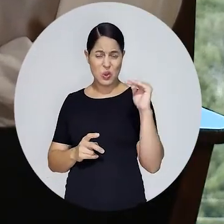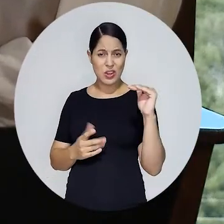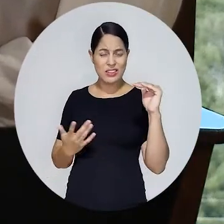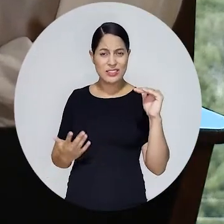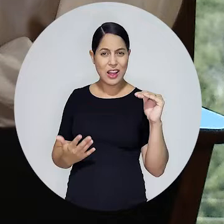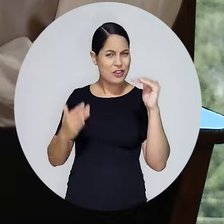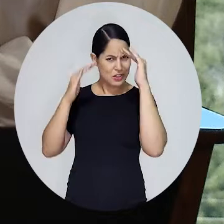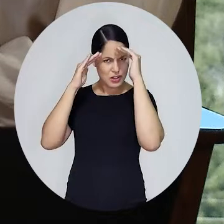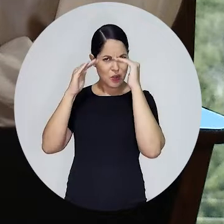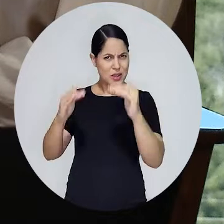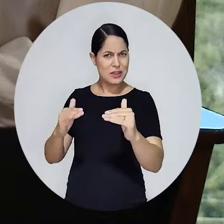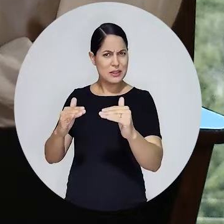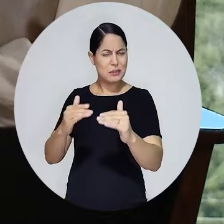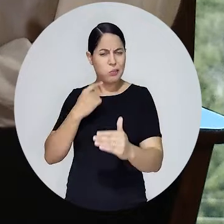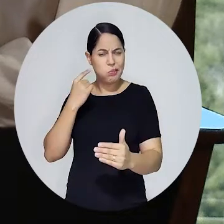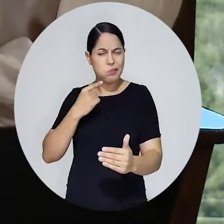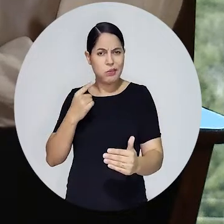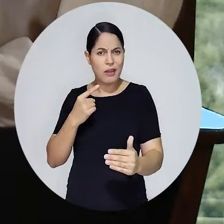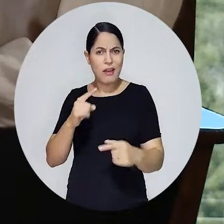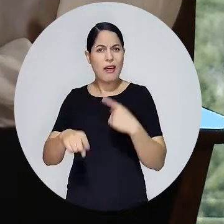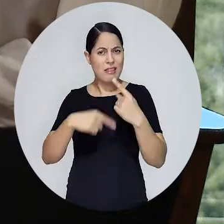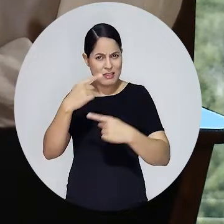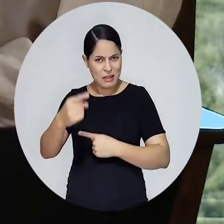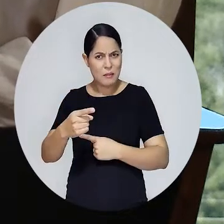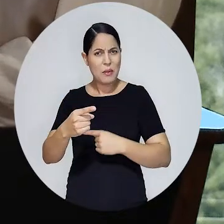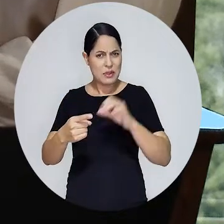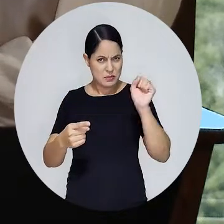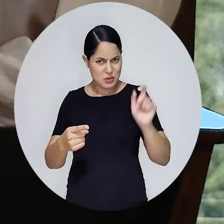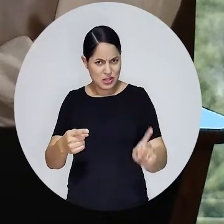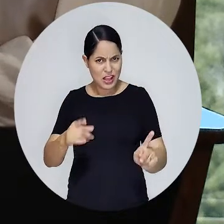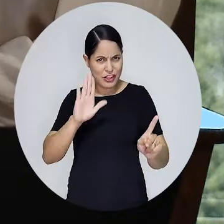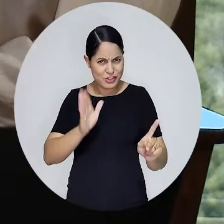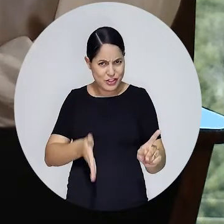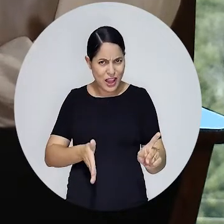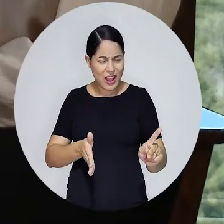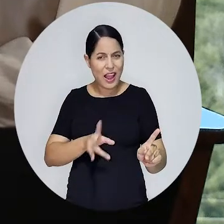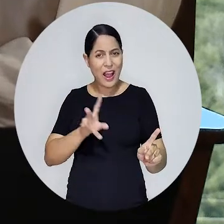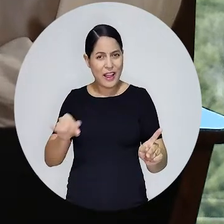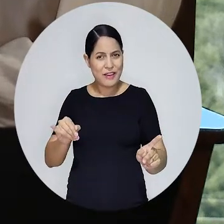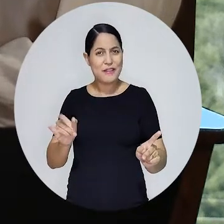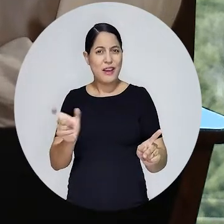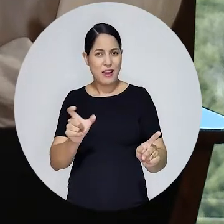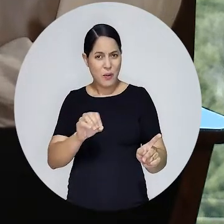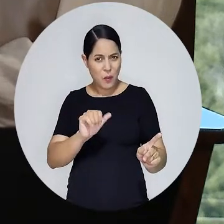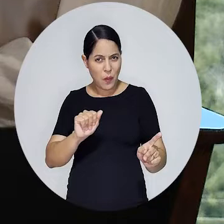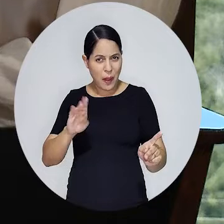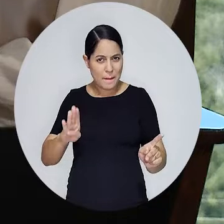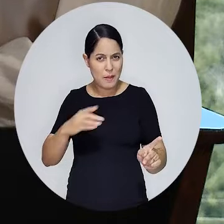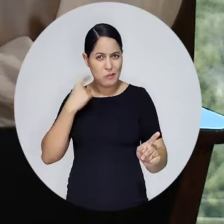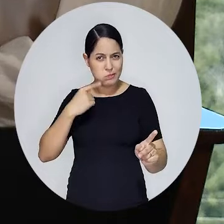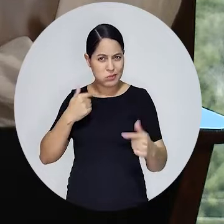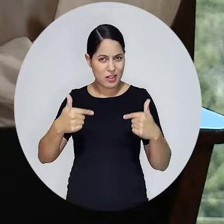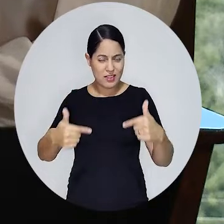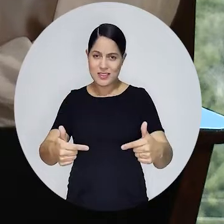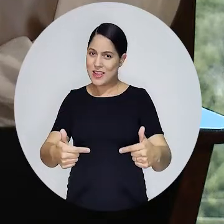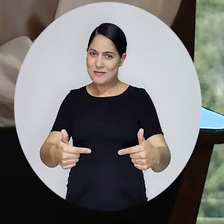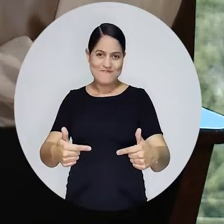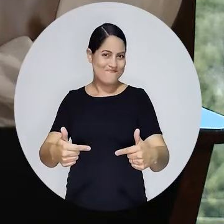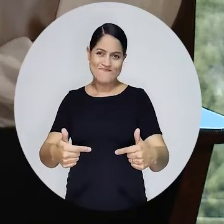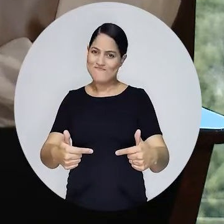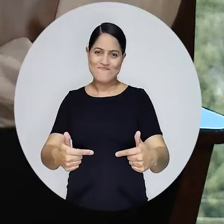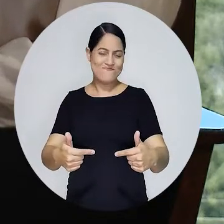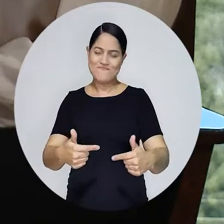que coloca indigna a profissão da advocacia pelo abuso, possa estar, depois de se aposentar, nos quadros da OAB exercendo a